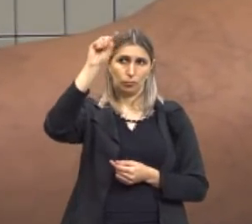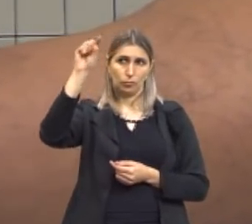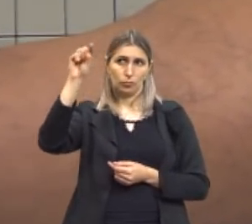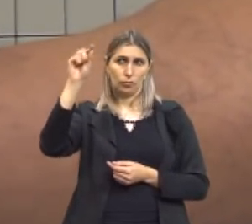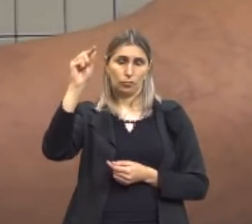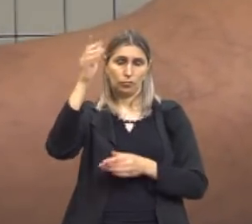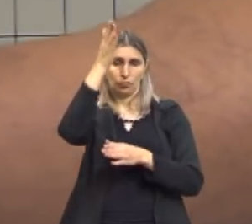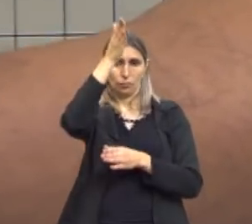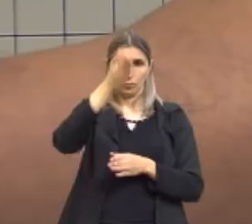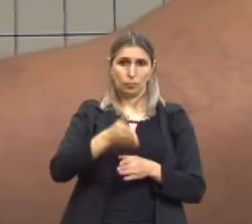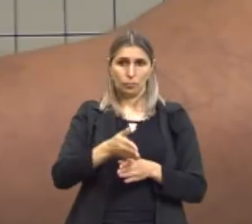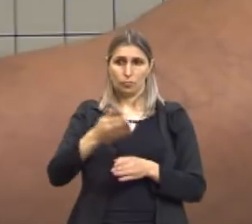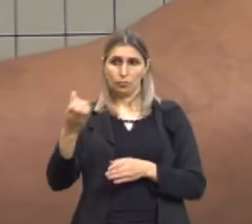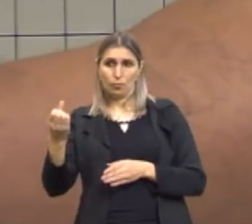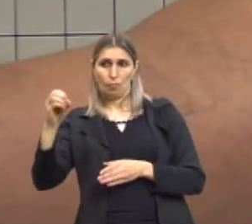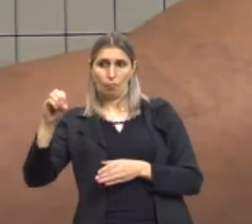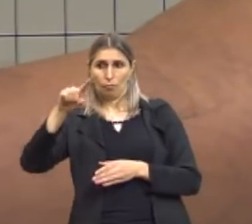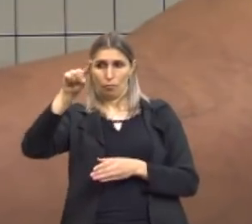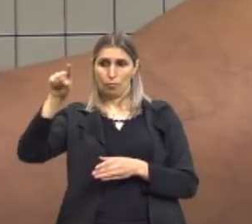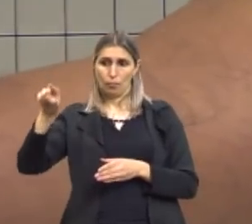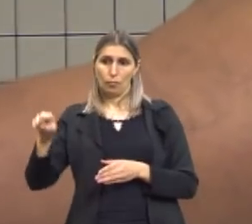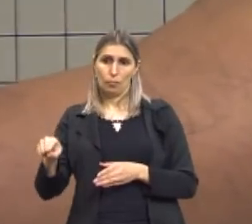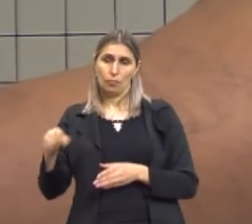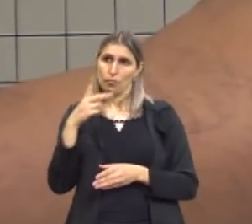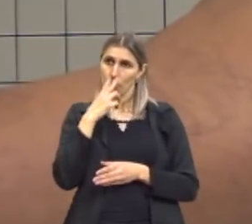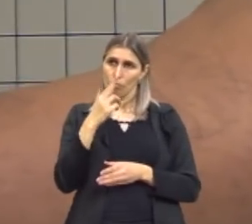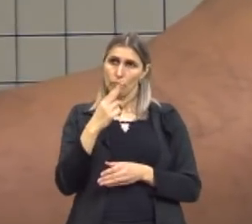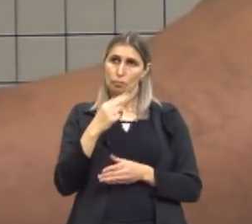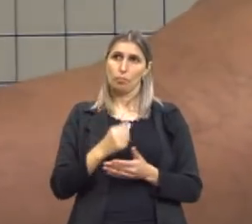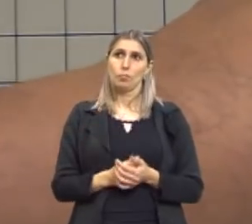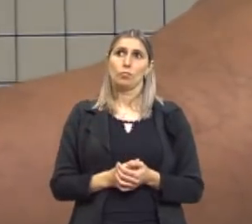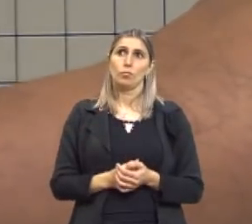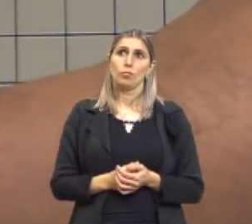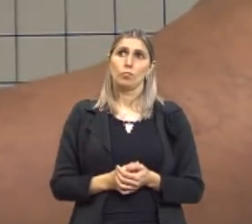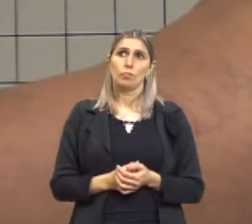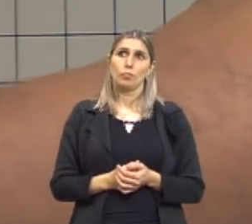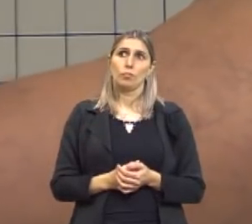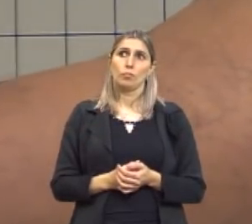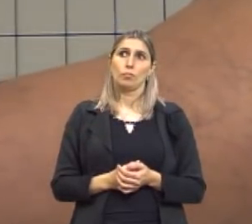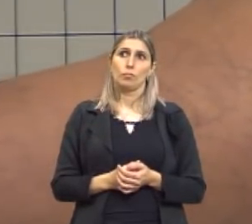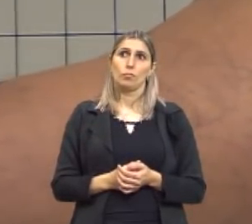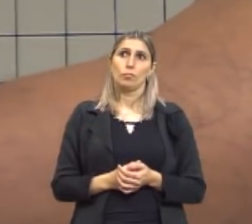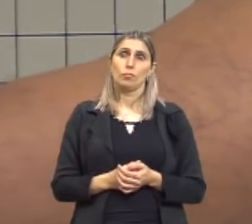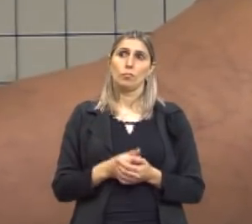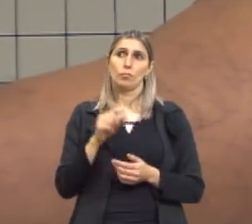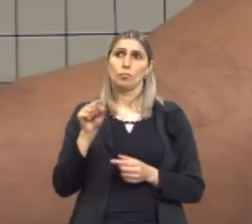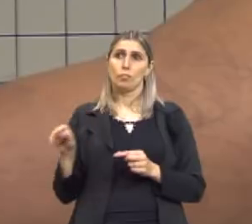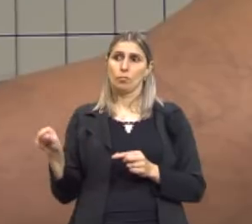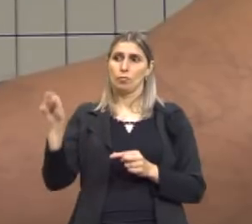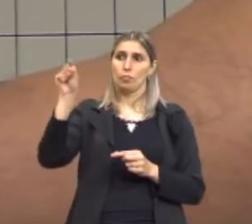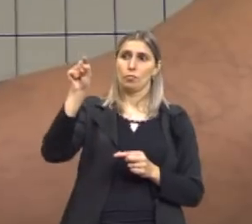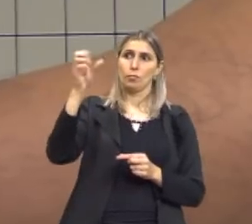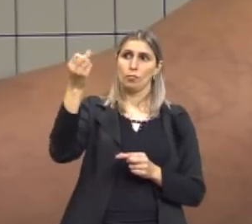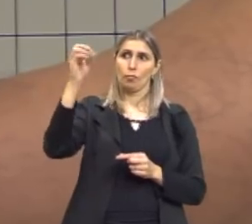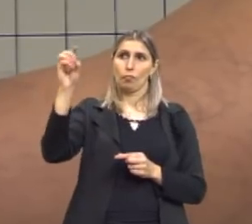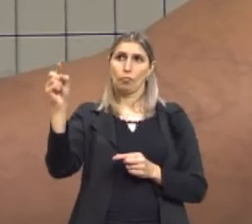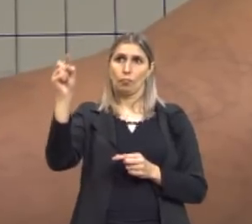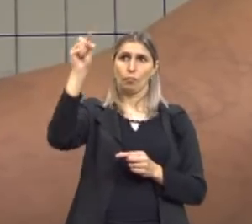normal e 60 com a superfície. Ó, daqui até a superfície, 60. Daqui até a